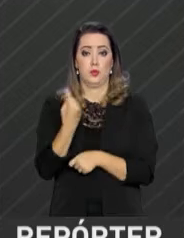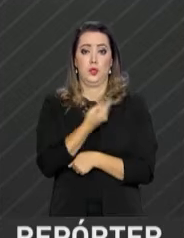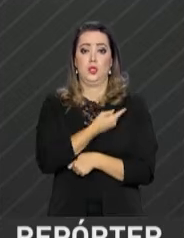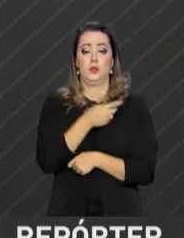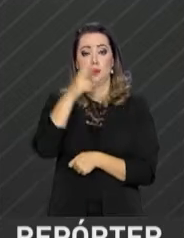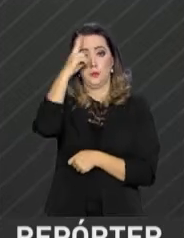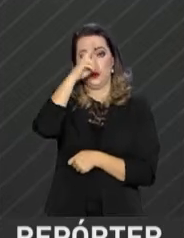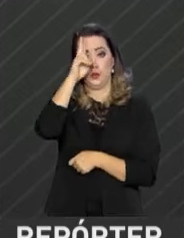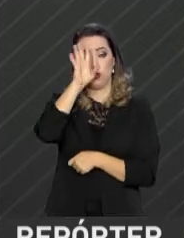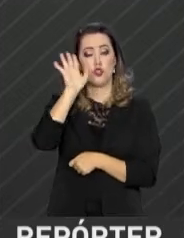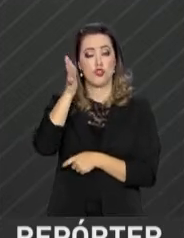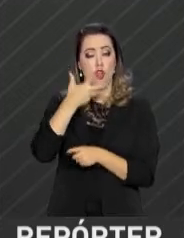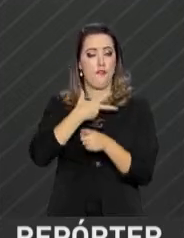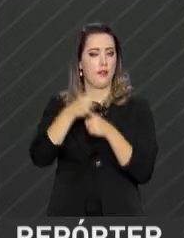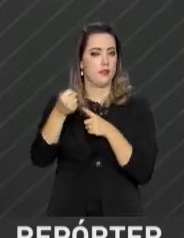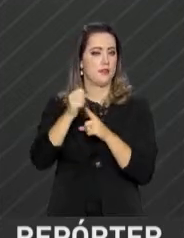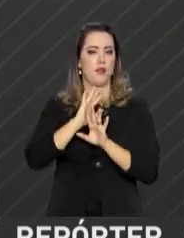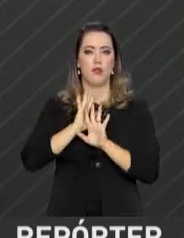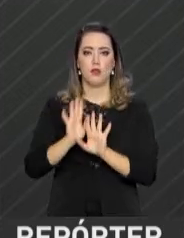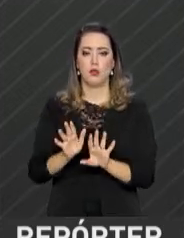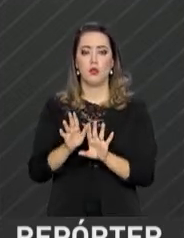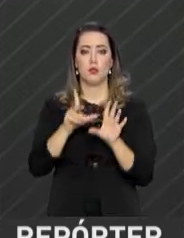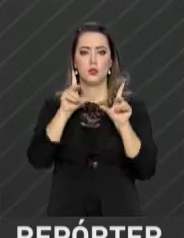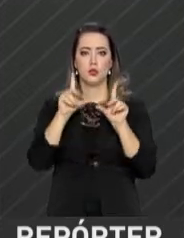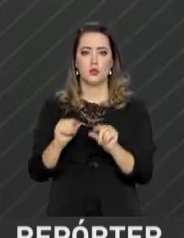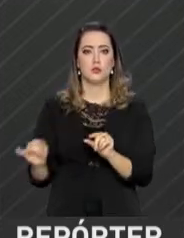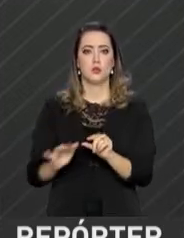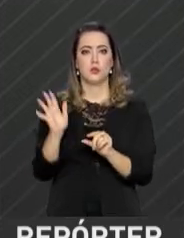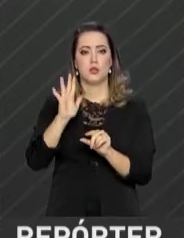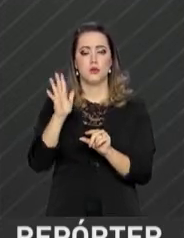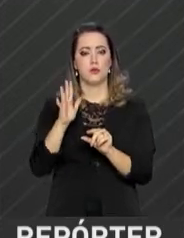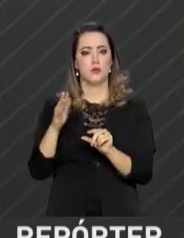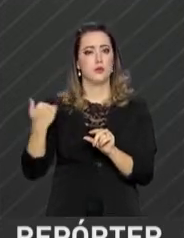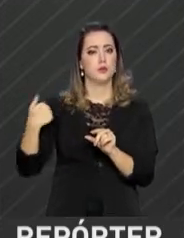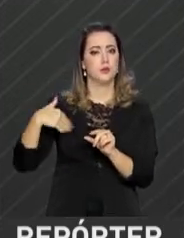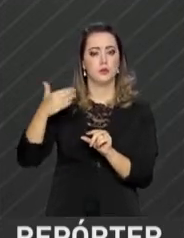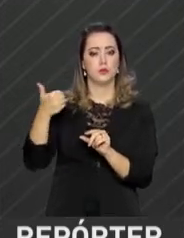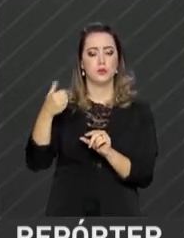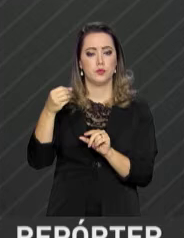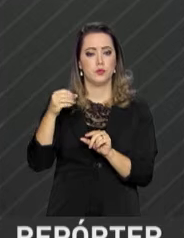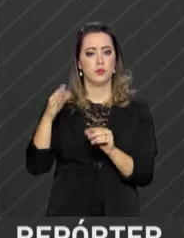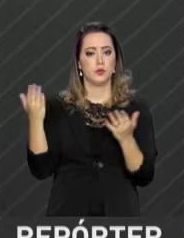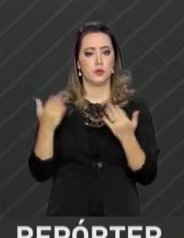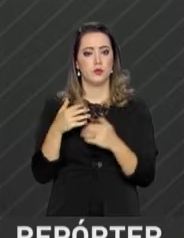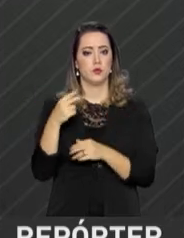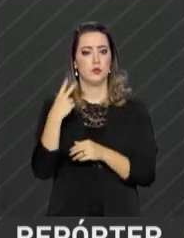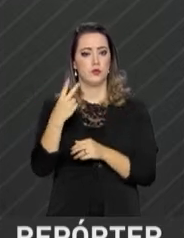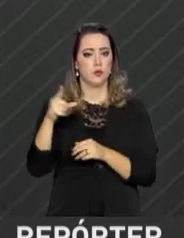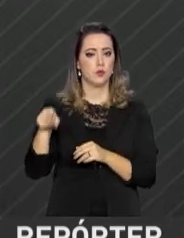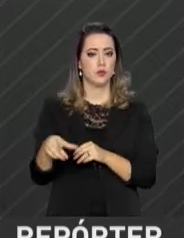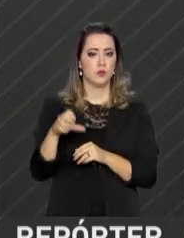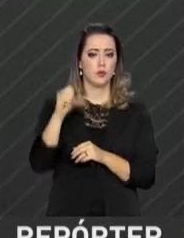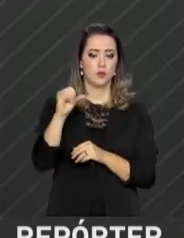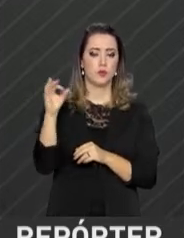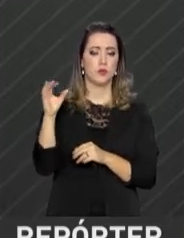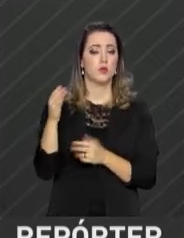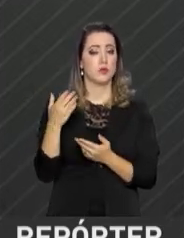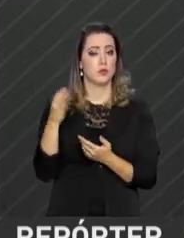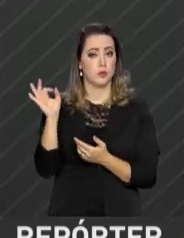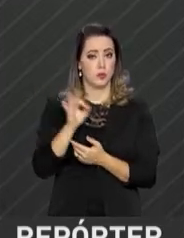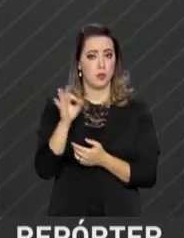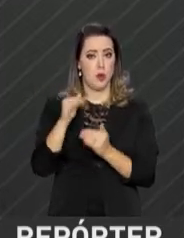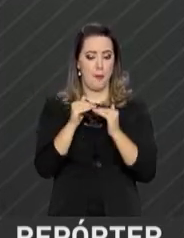história, superamos a recessão, baixamos a inflação de mais de 10 para 2,9, abaixo do